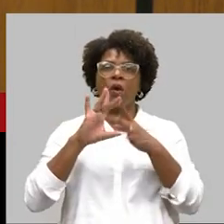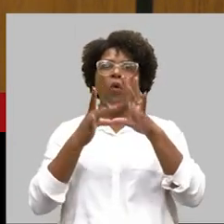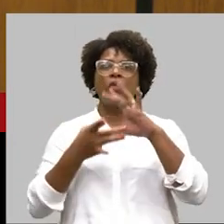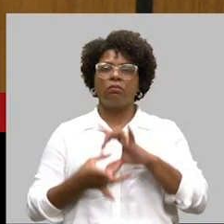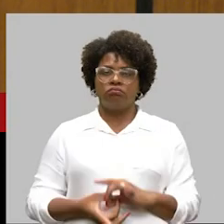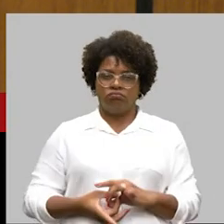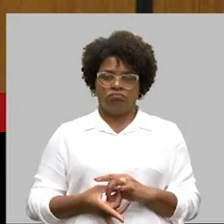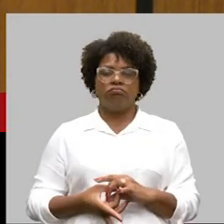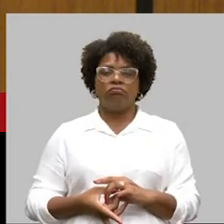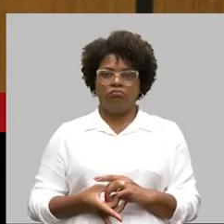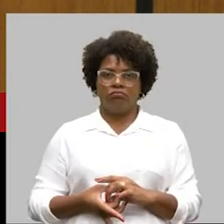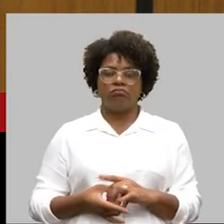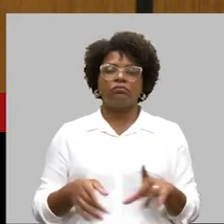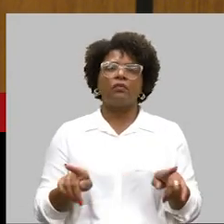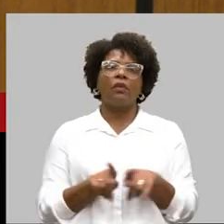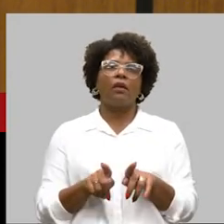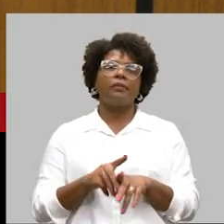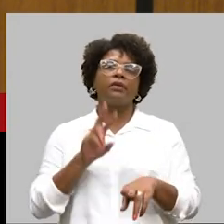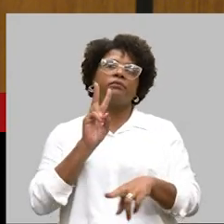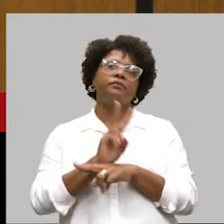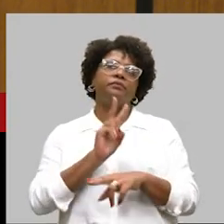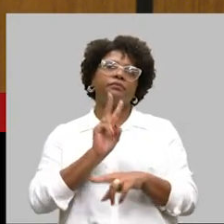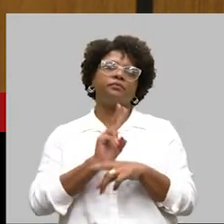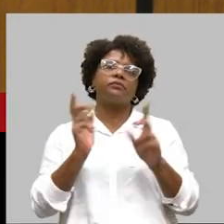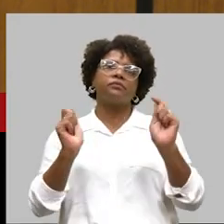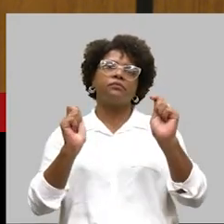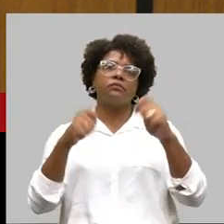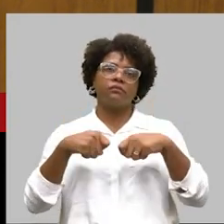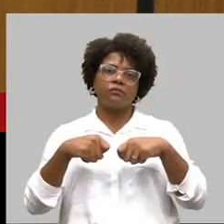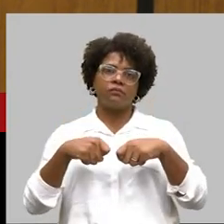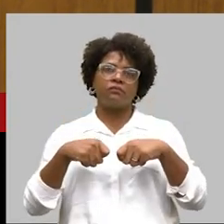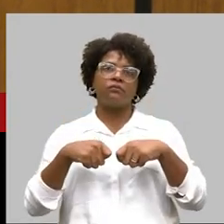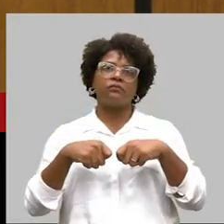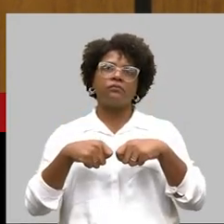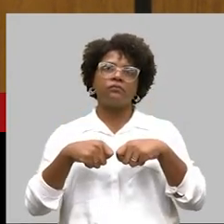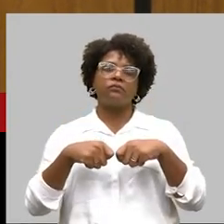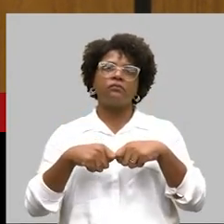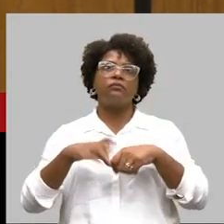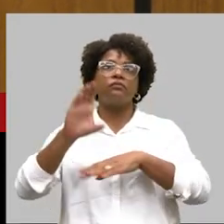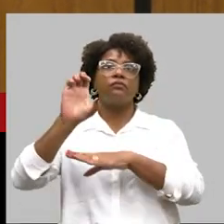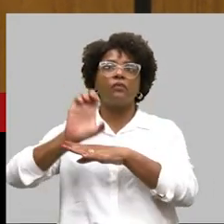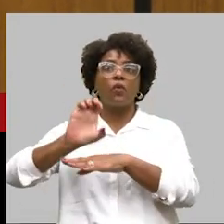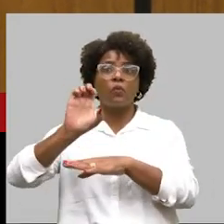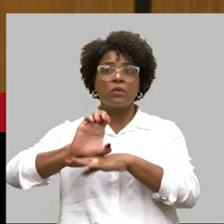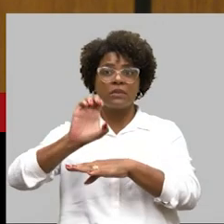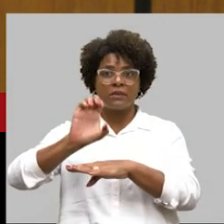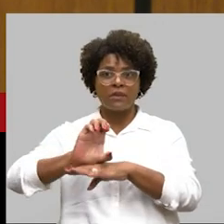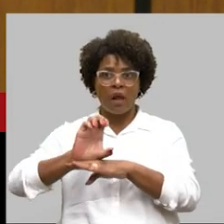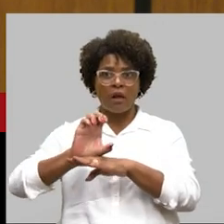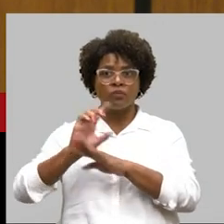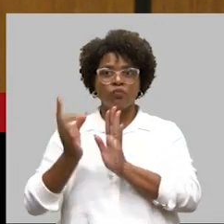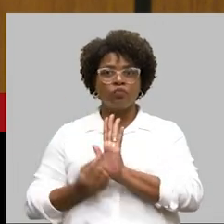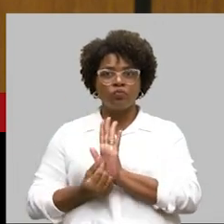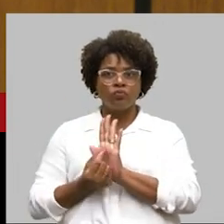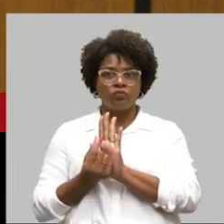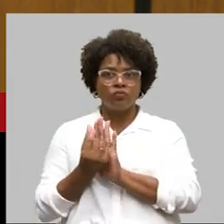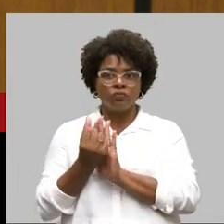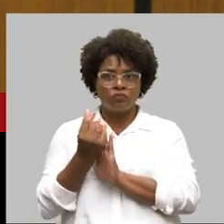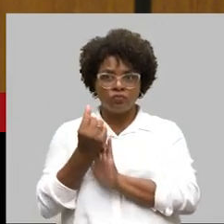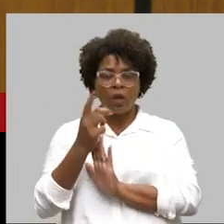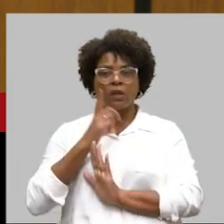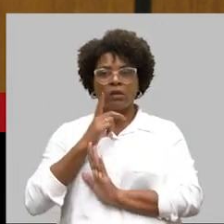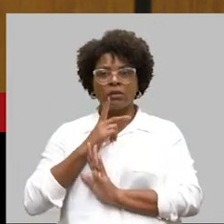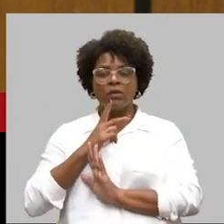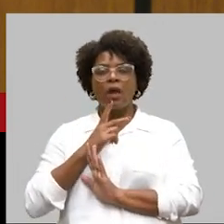inclusive prevendo lá a possibilidade do tesouro do Estado empregar a verba pública